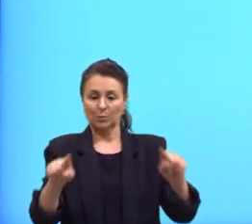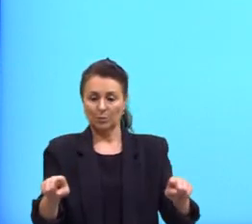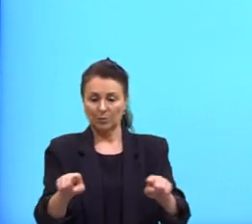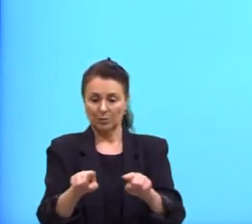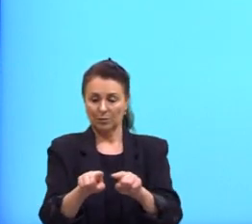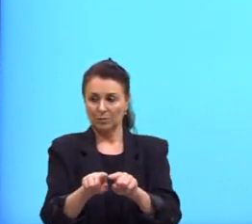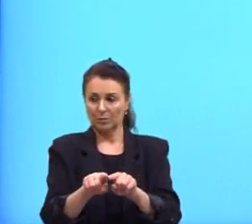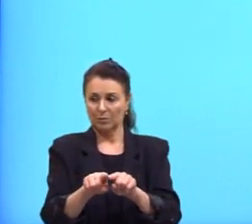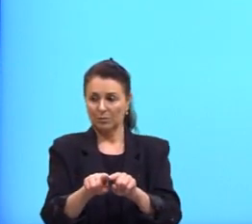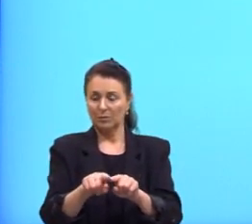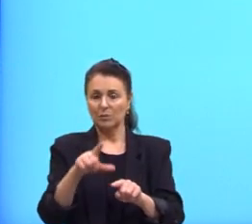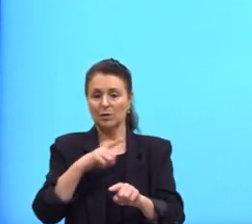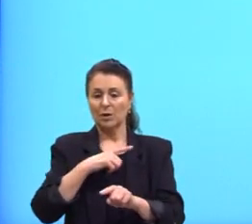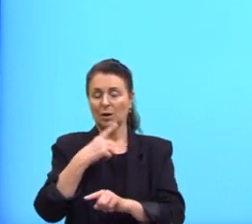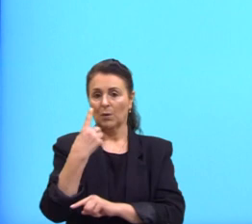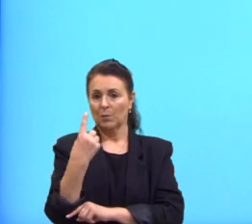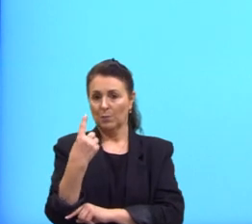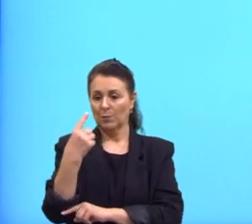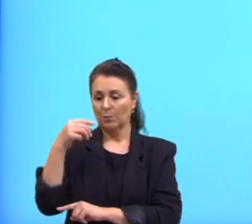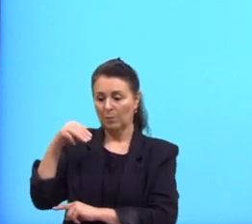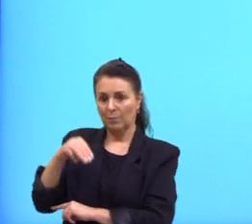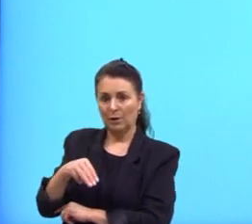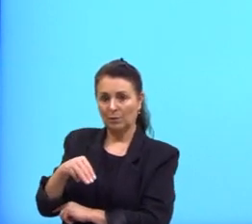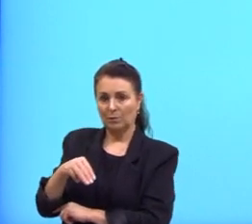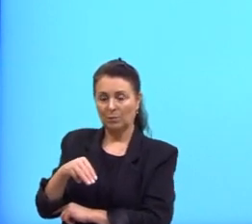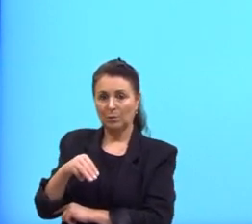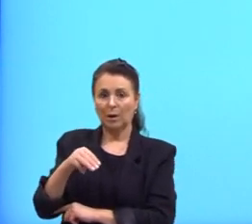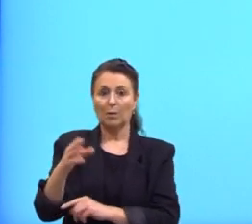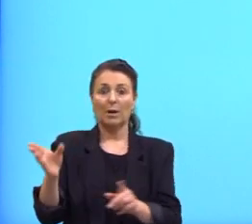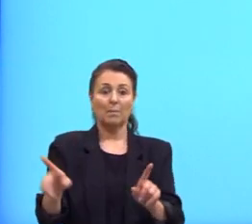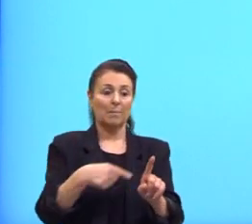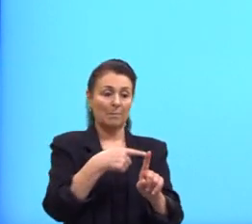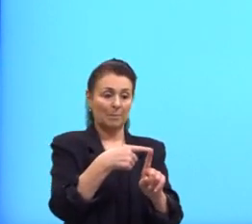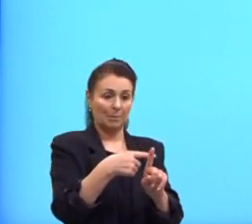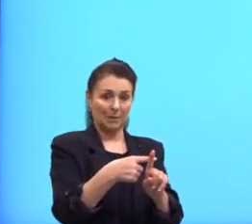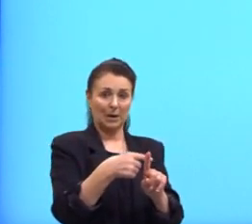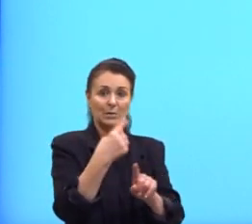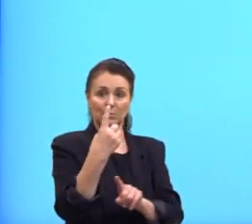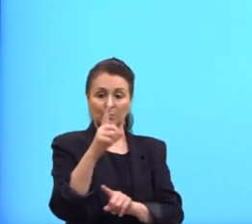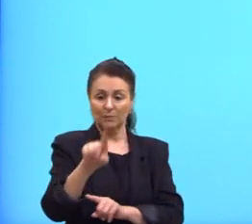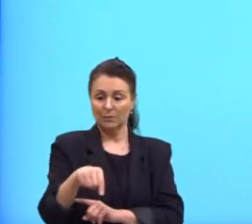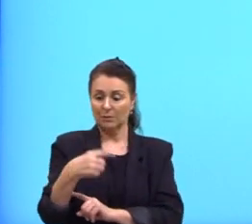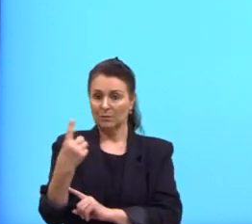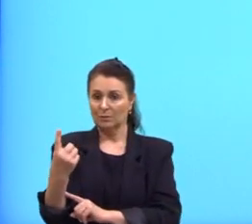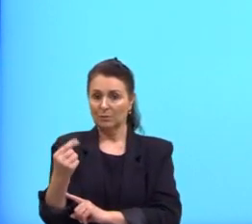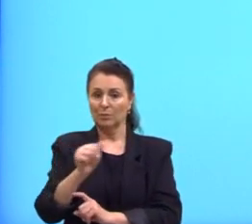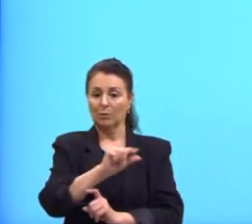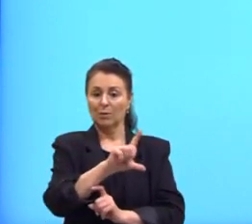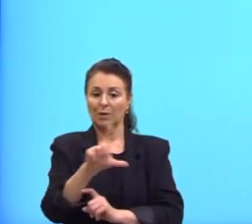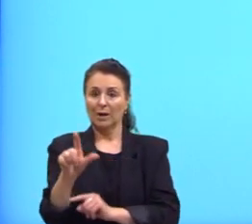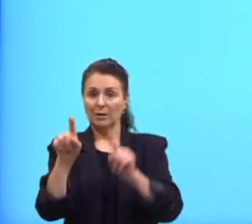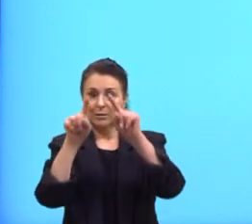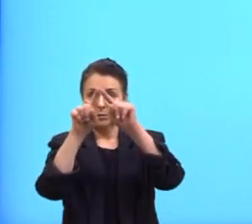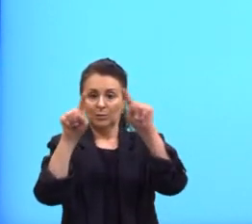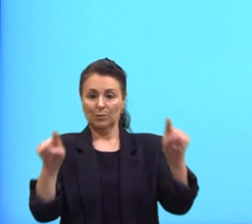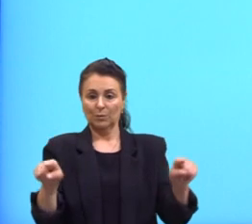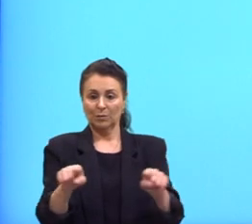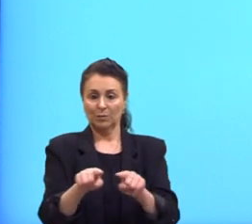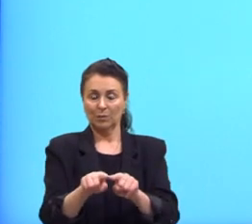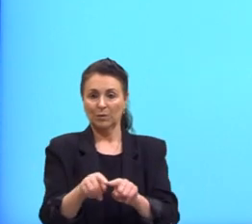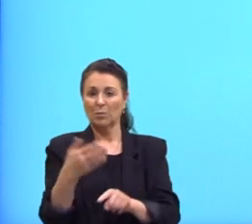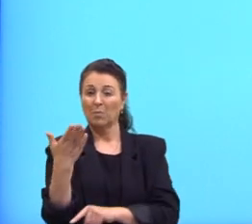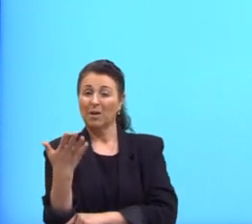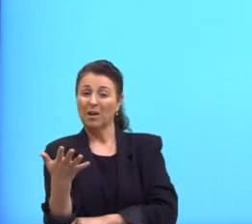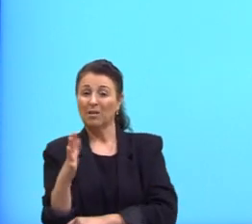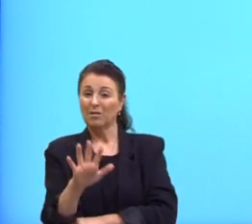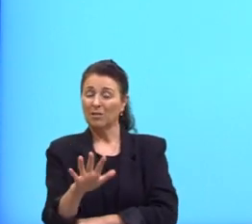Nós já tínhamos um, agora adicionamos 1,1 então o lado do nosso triângulo mede